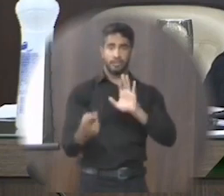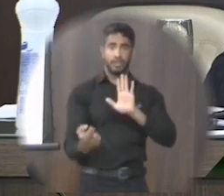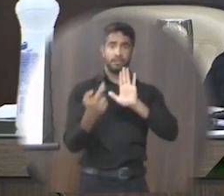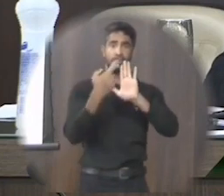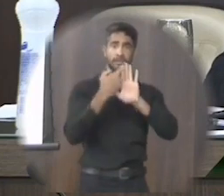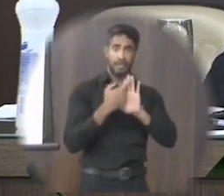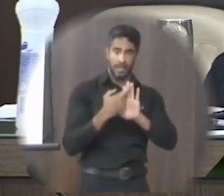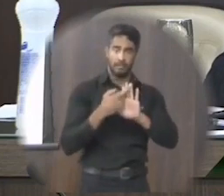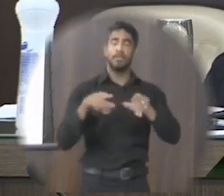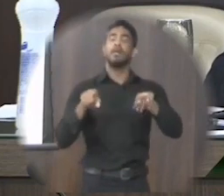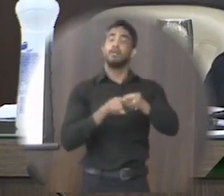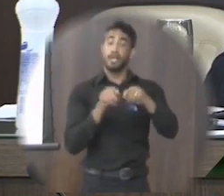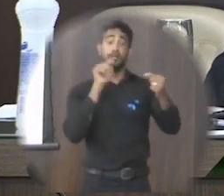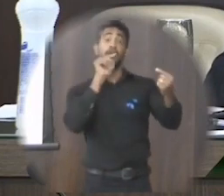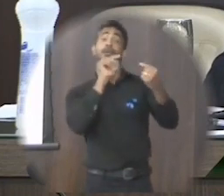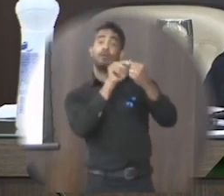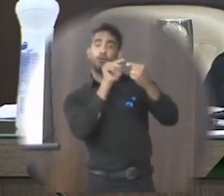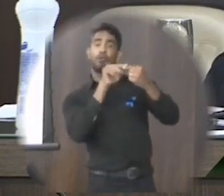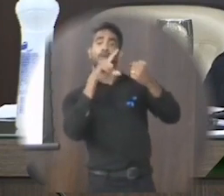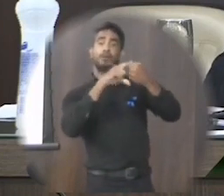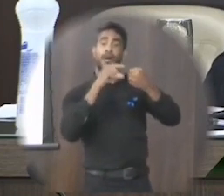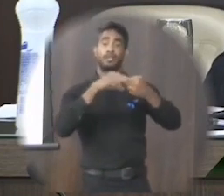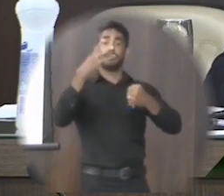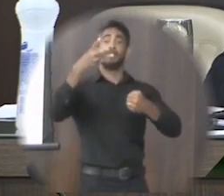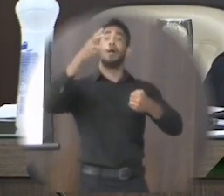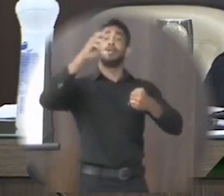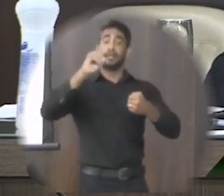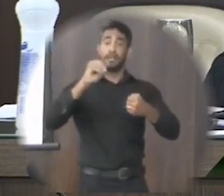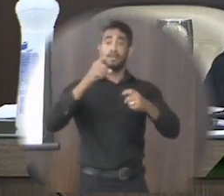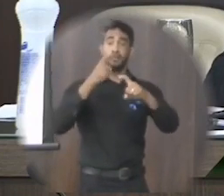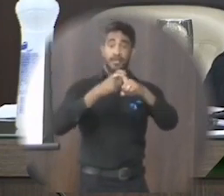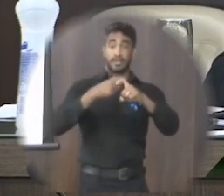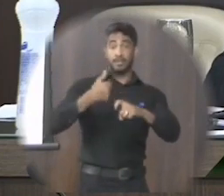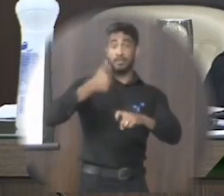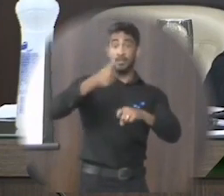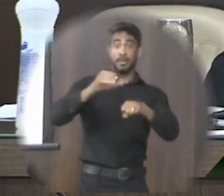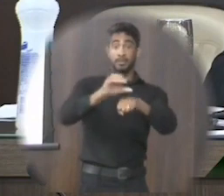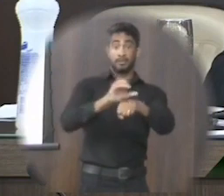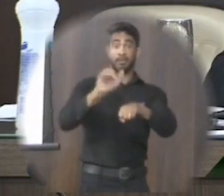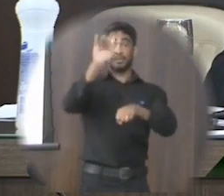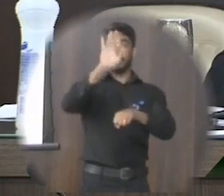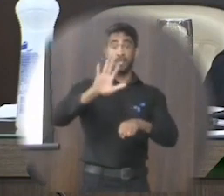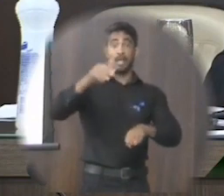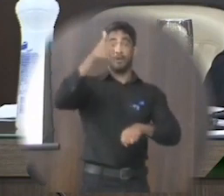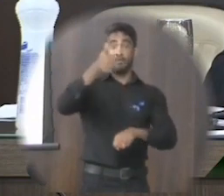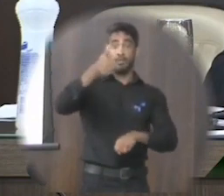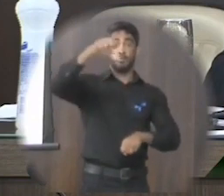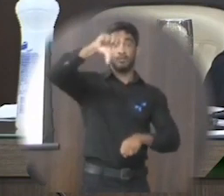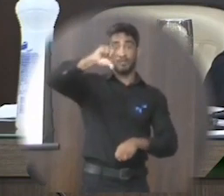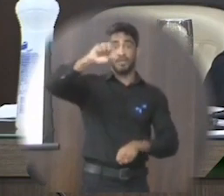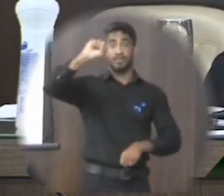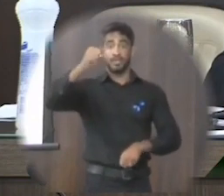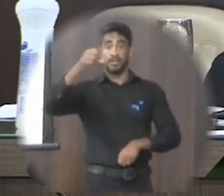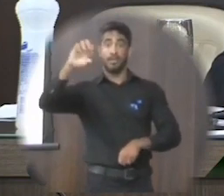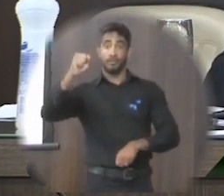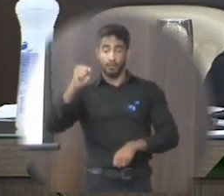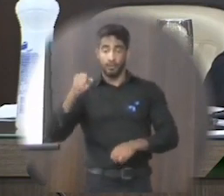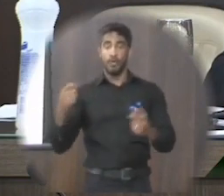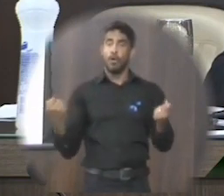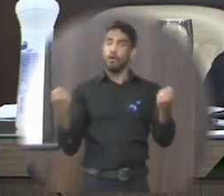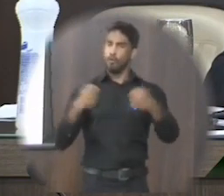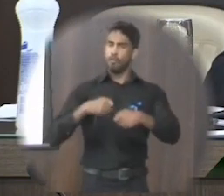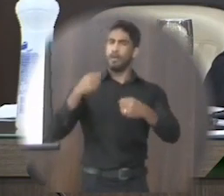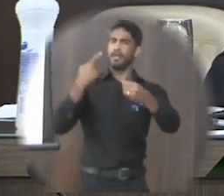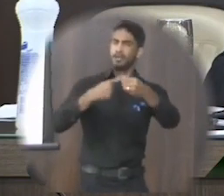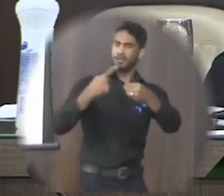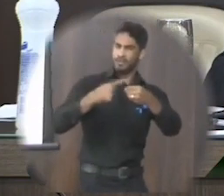ainda está em conformidade com o artigo 30, inciso 1º da Constituição Federal de 1988. Compete aos